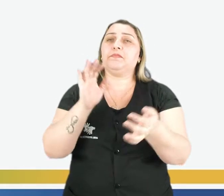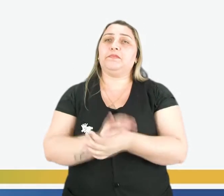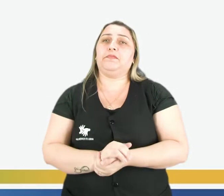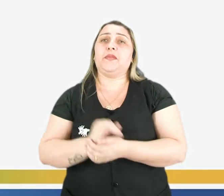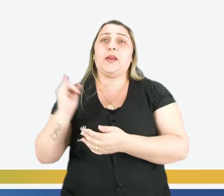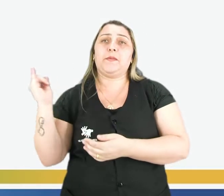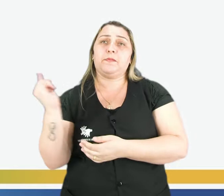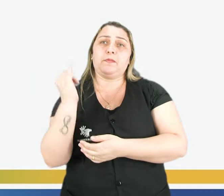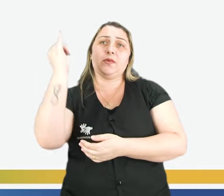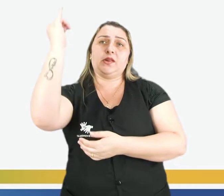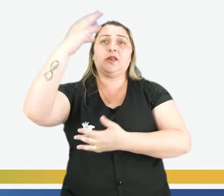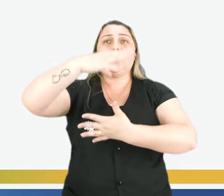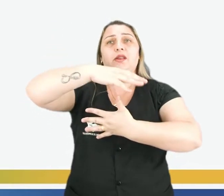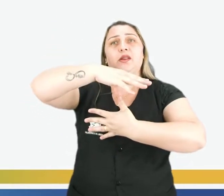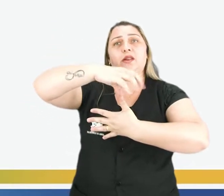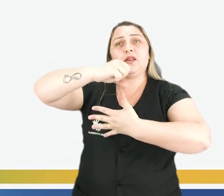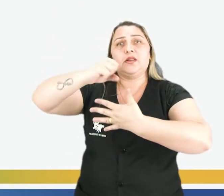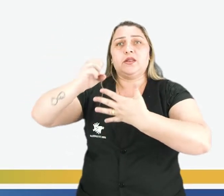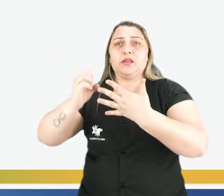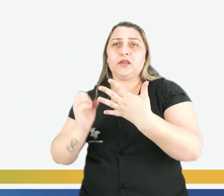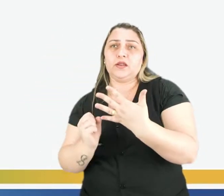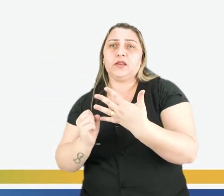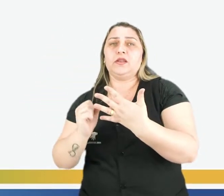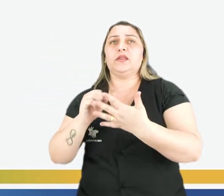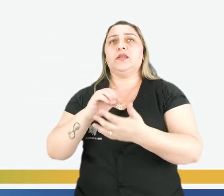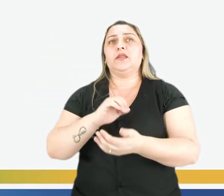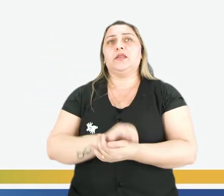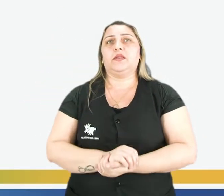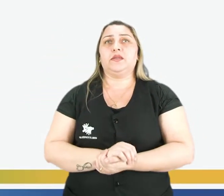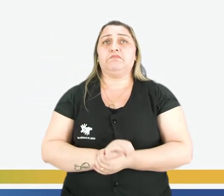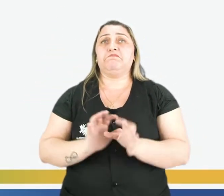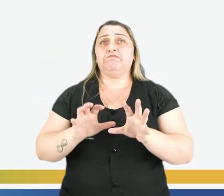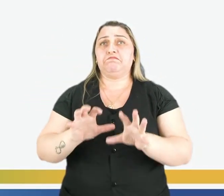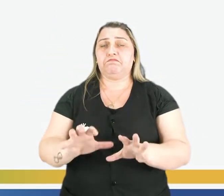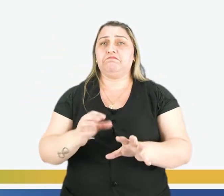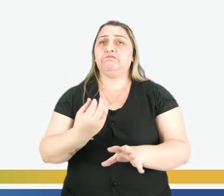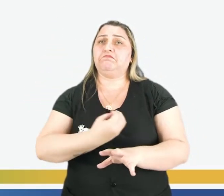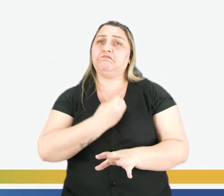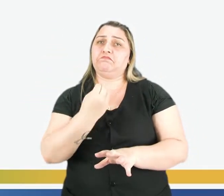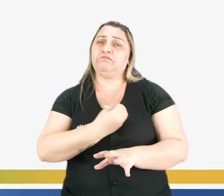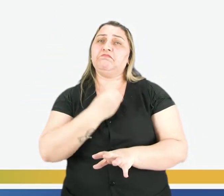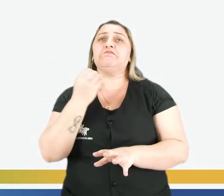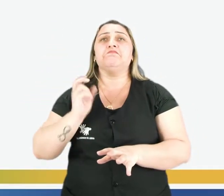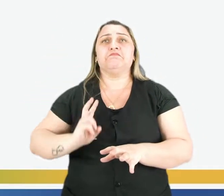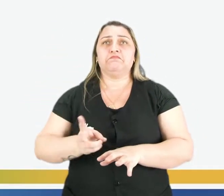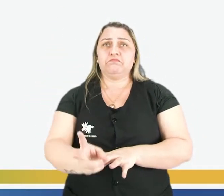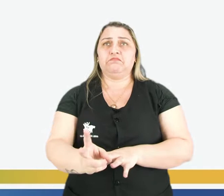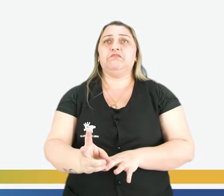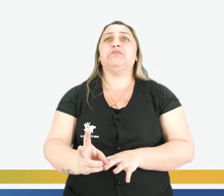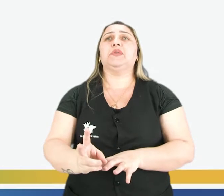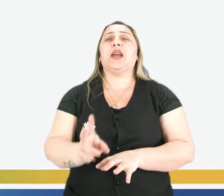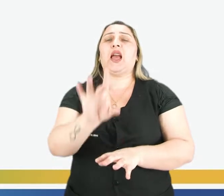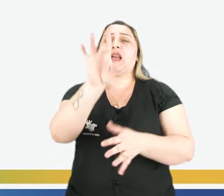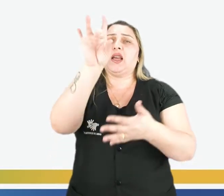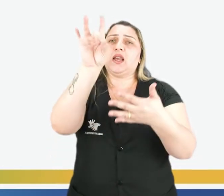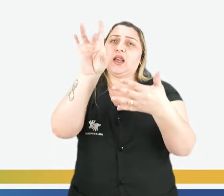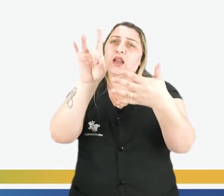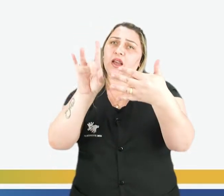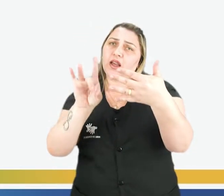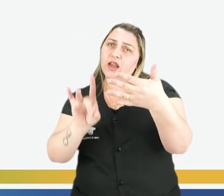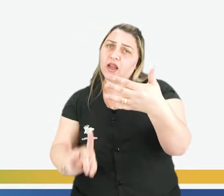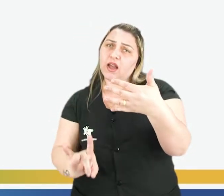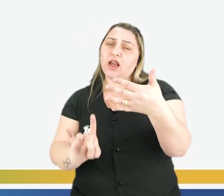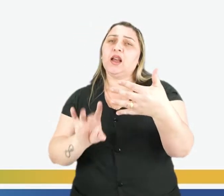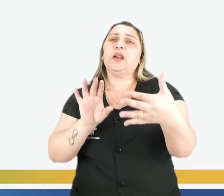Então, a importância da cadeia alimentar. É assim que a vida se mantém em um fluxo onde cada ser